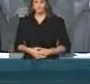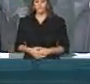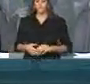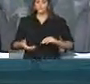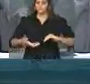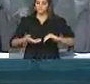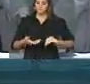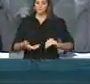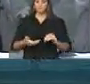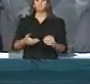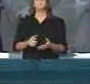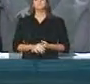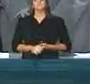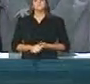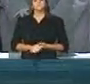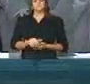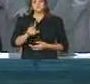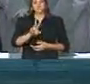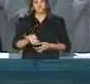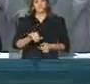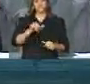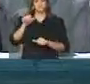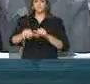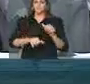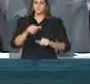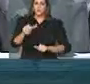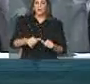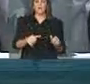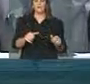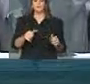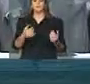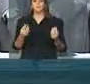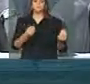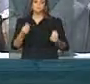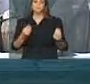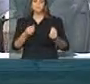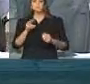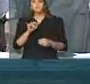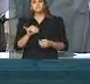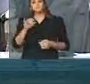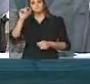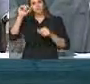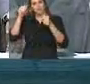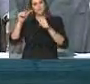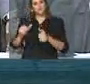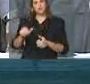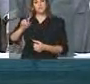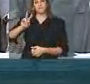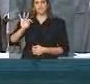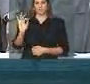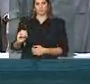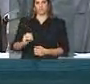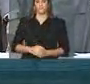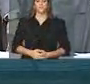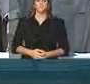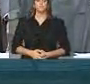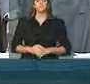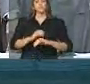o procedimento de apreciação dos vetos presidenciais a presidência